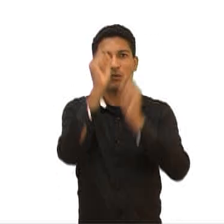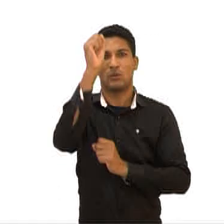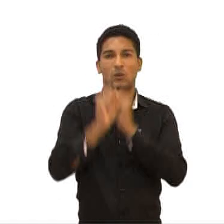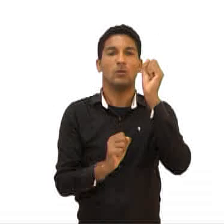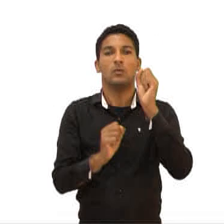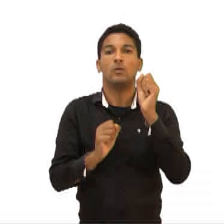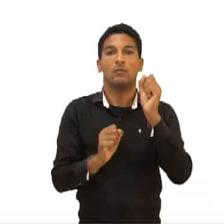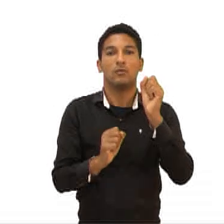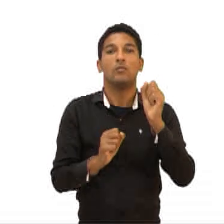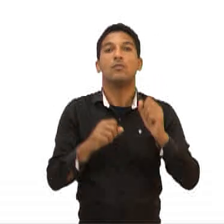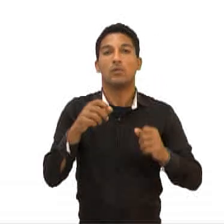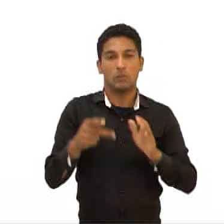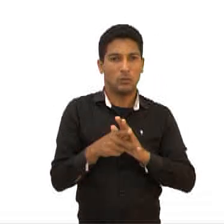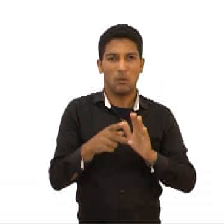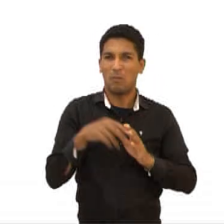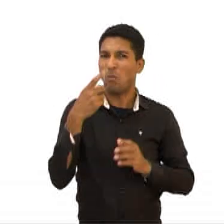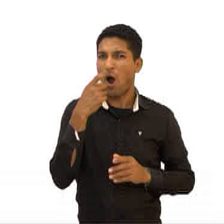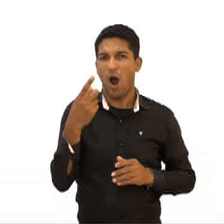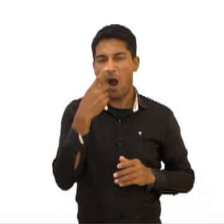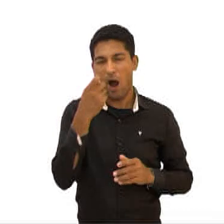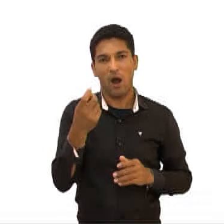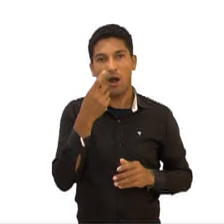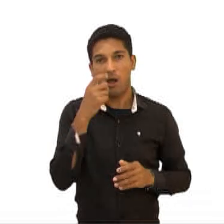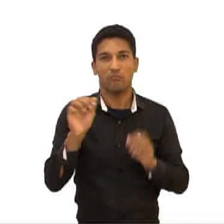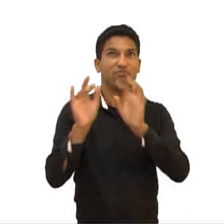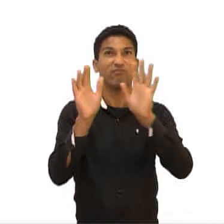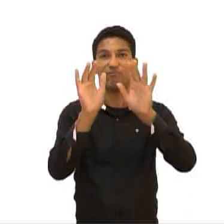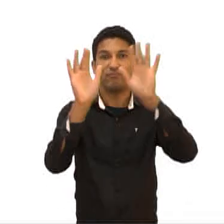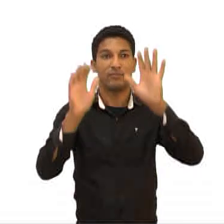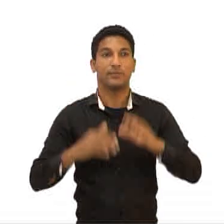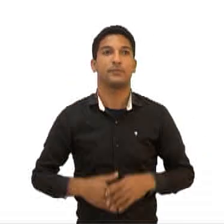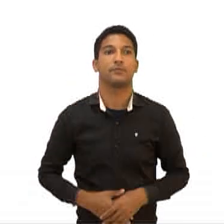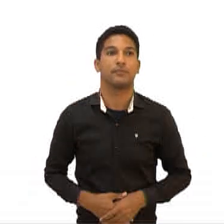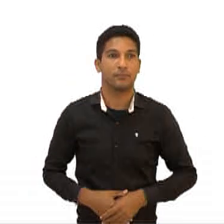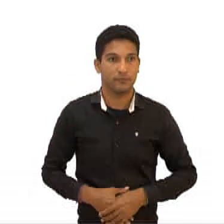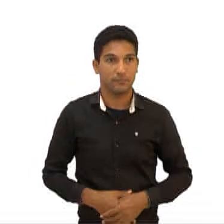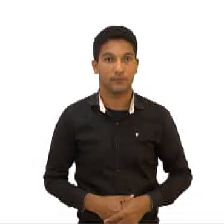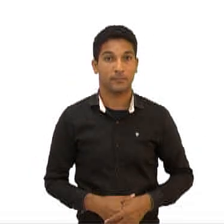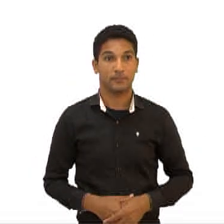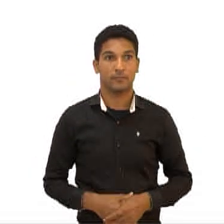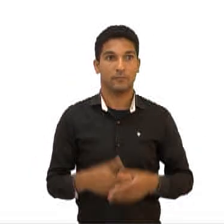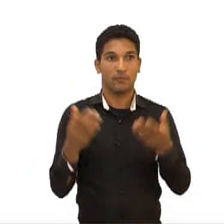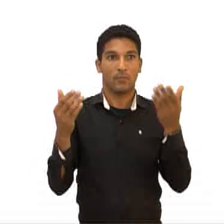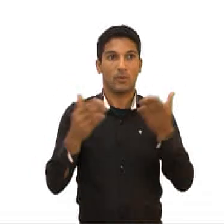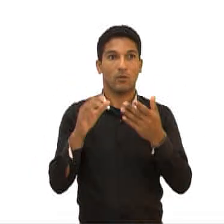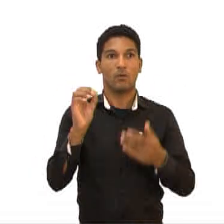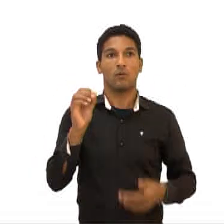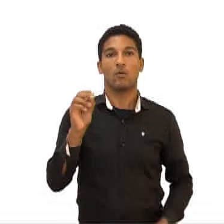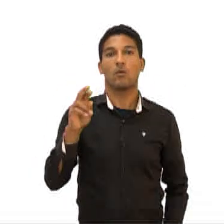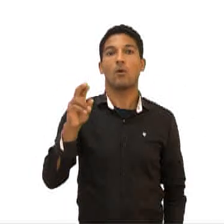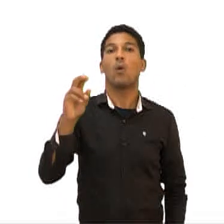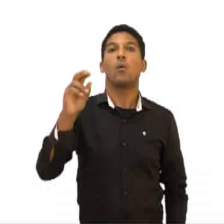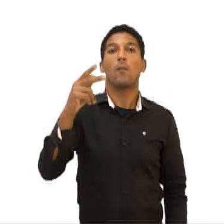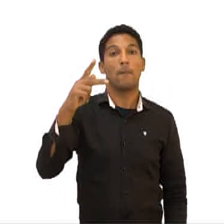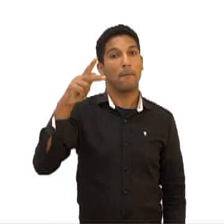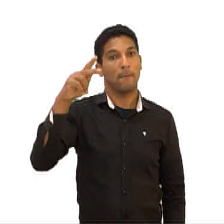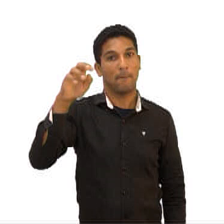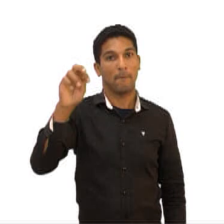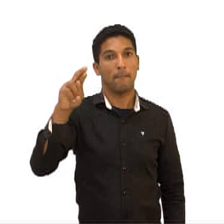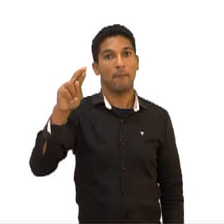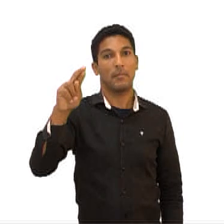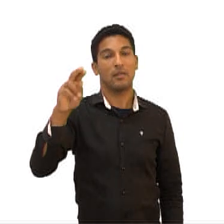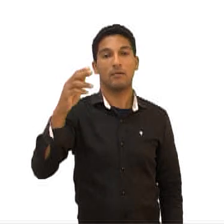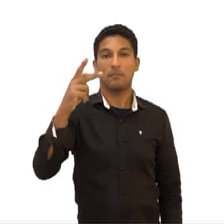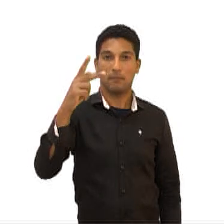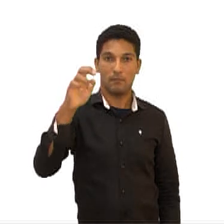negro, novamente, voltamos aqui ao Oriente Médio, que tem como base econômica a maioria dos países a produção